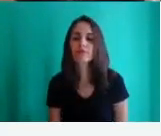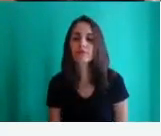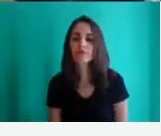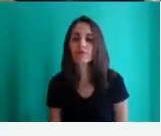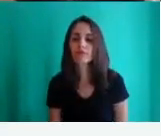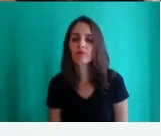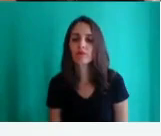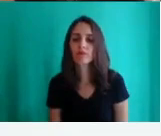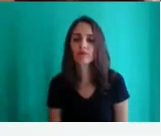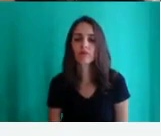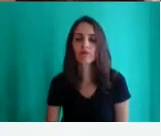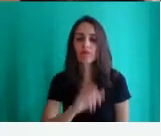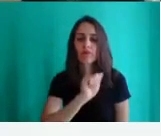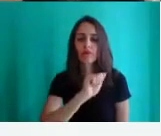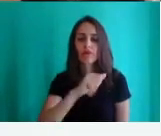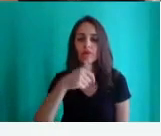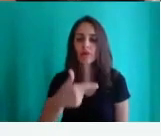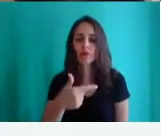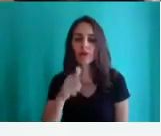4.